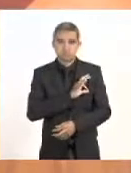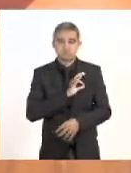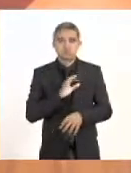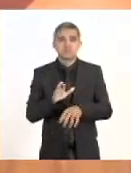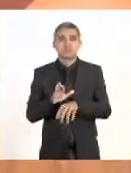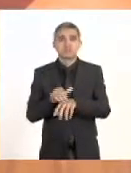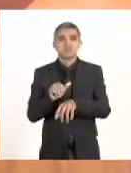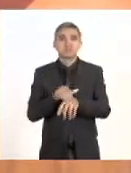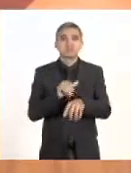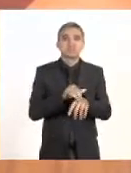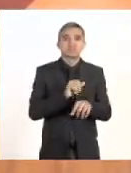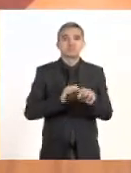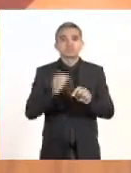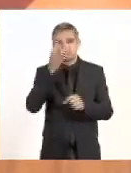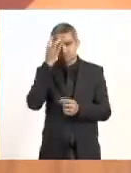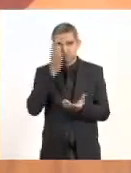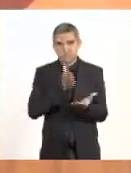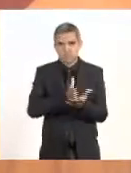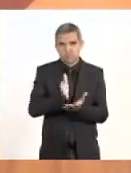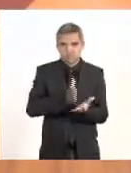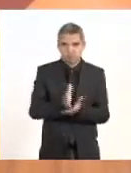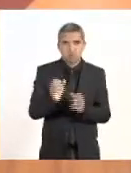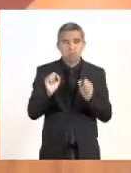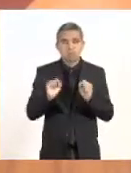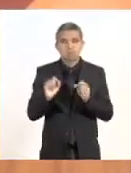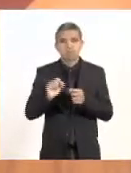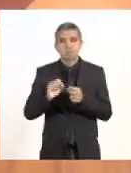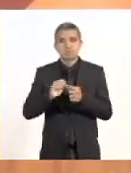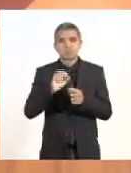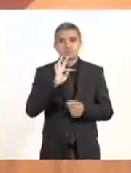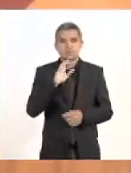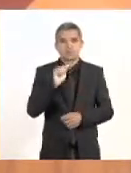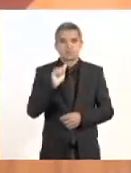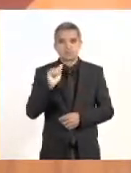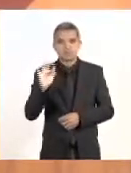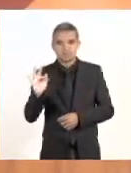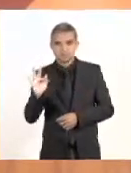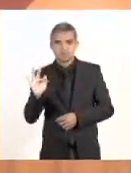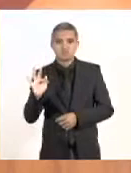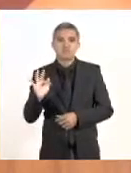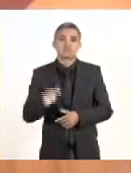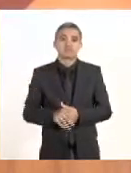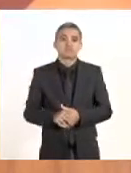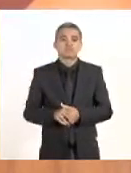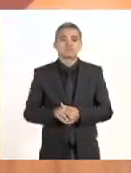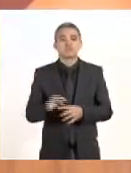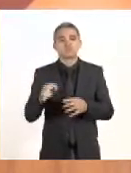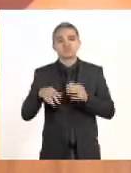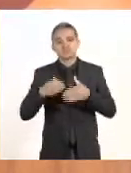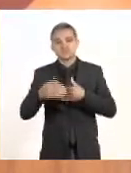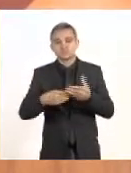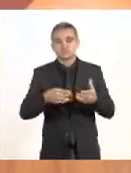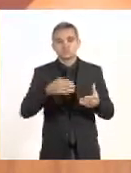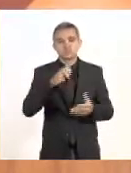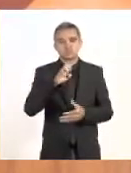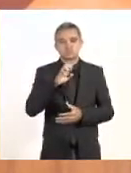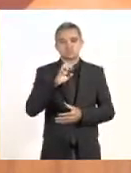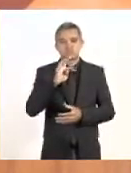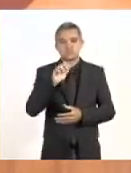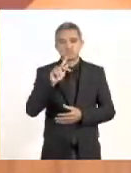aprovados para que sejam feitos os testes de academia, enfim, todas as outras etapas, cumprindo as outras etapas do processo